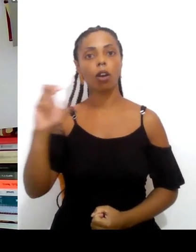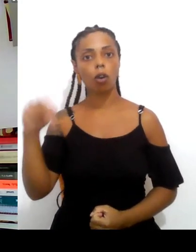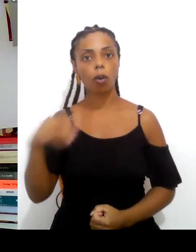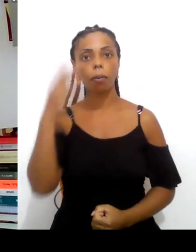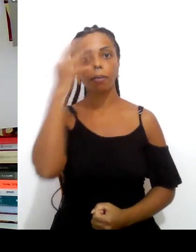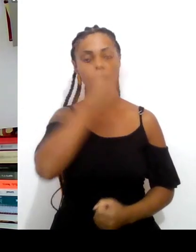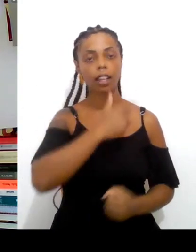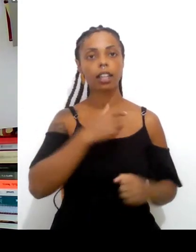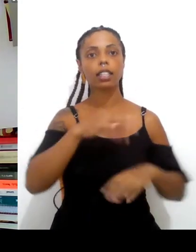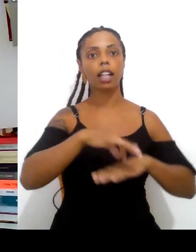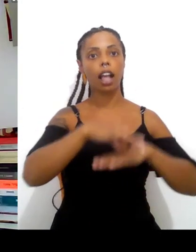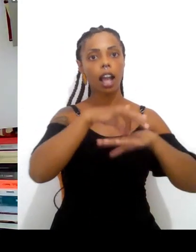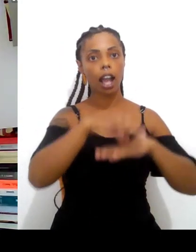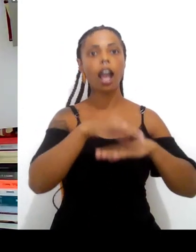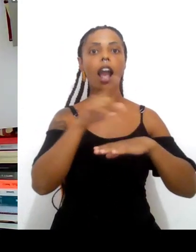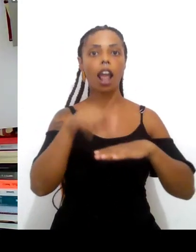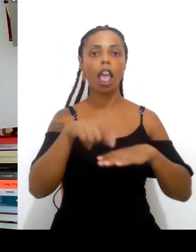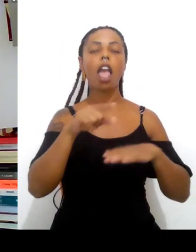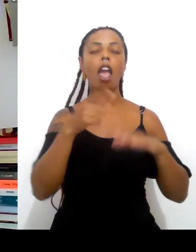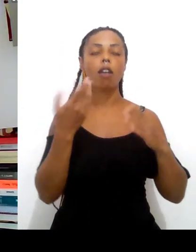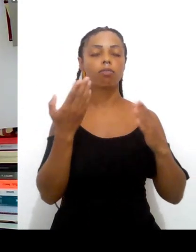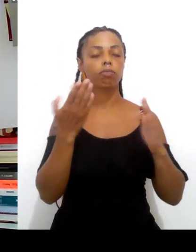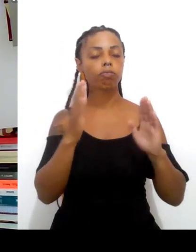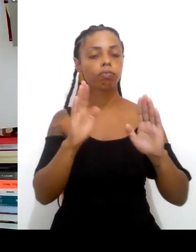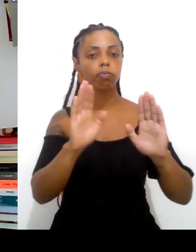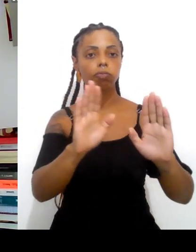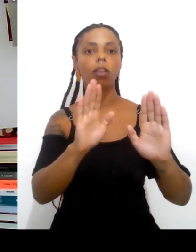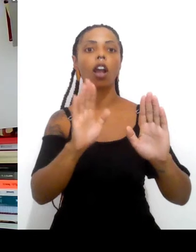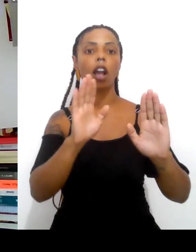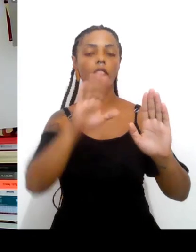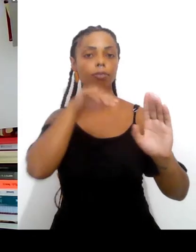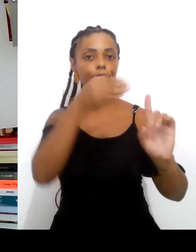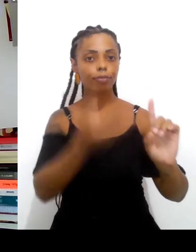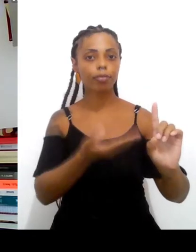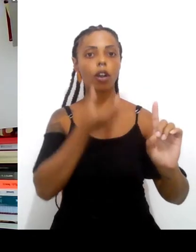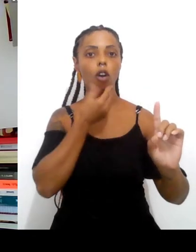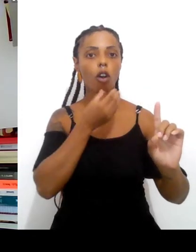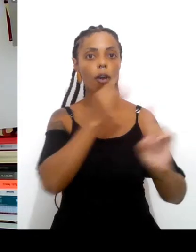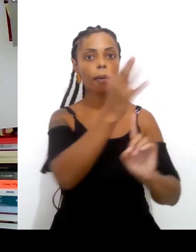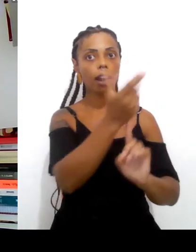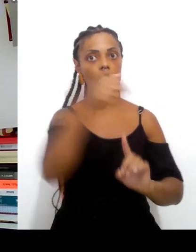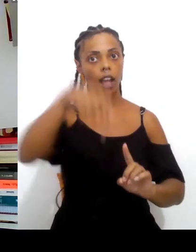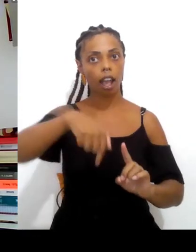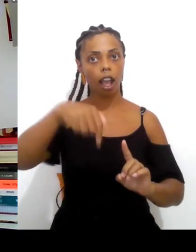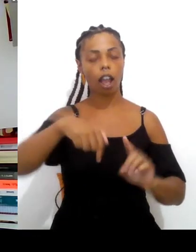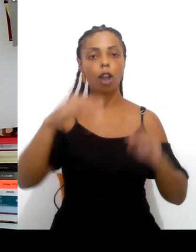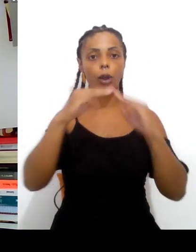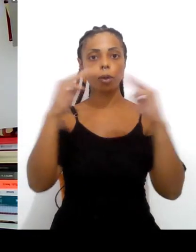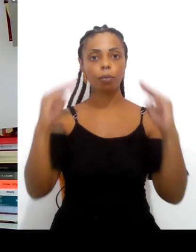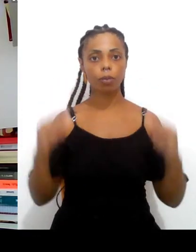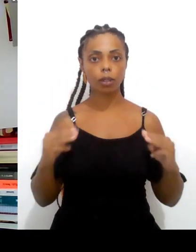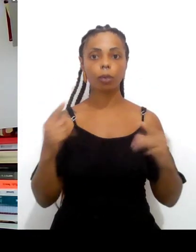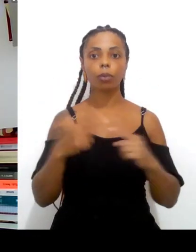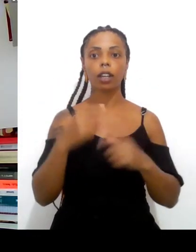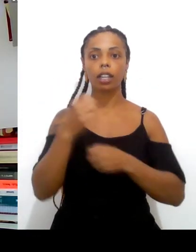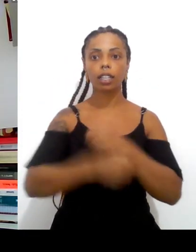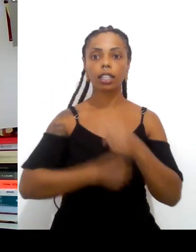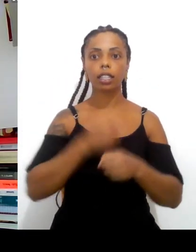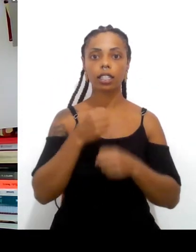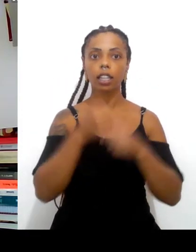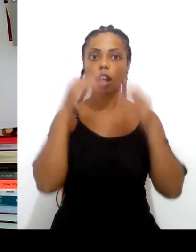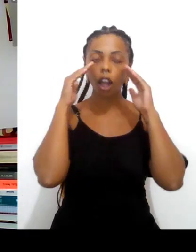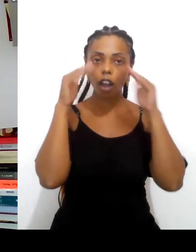para uma exposição dedicada ao artista no ano que vem no museu como parte de uma destinado as histórias da